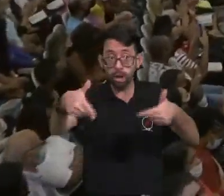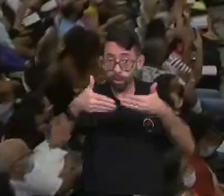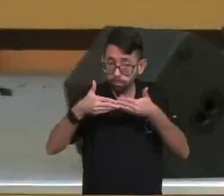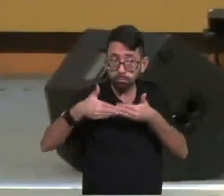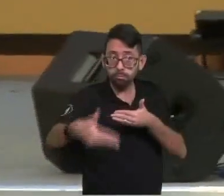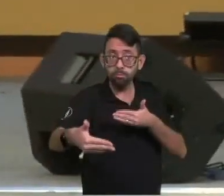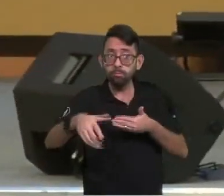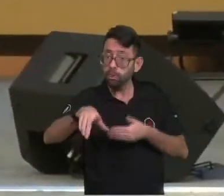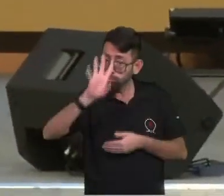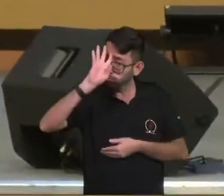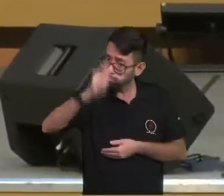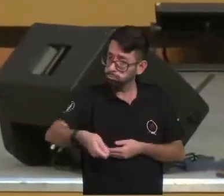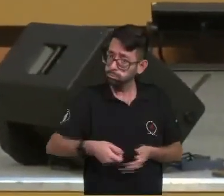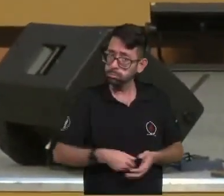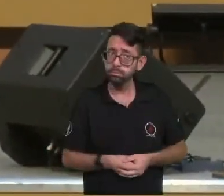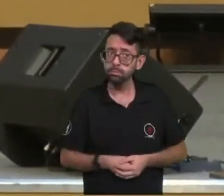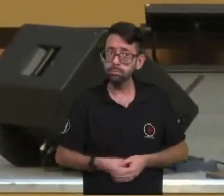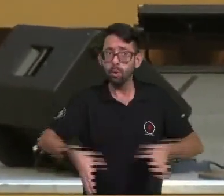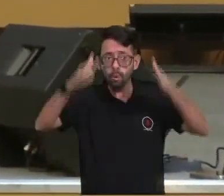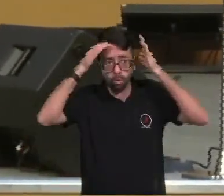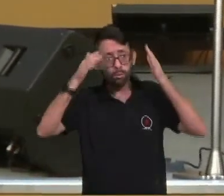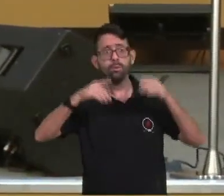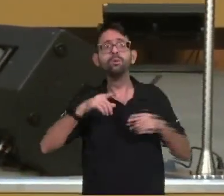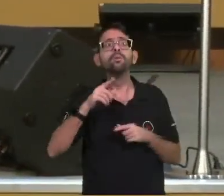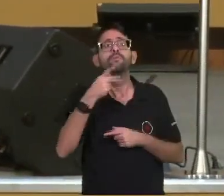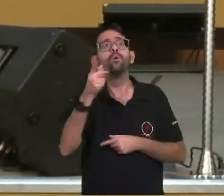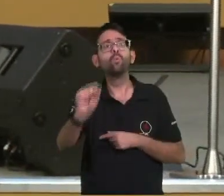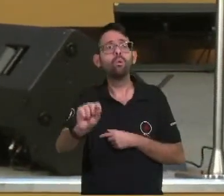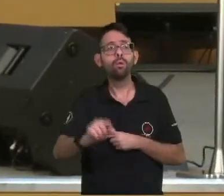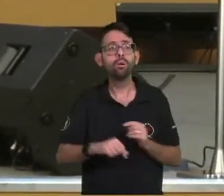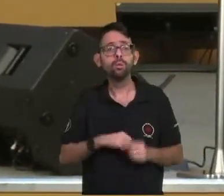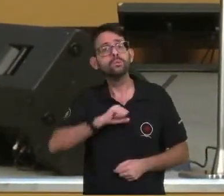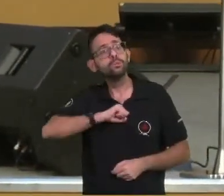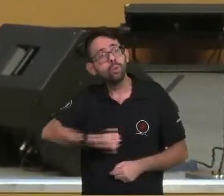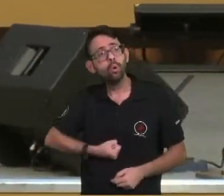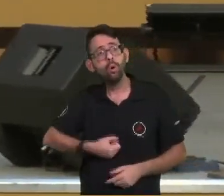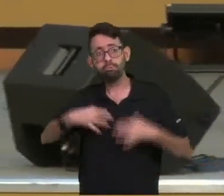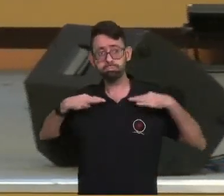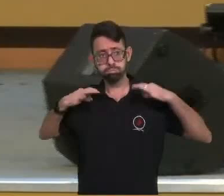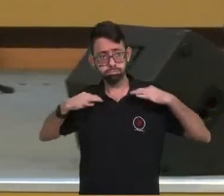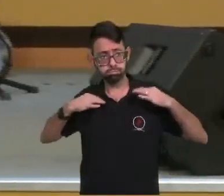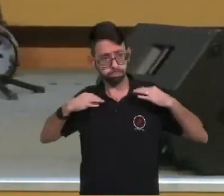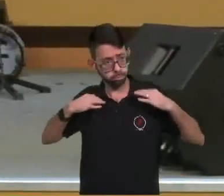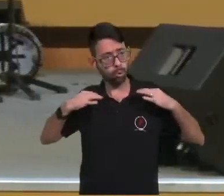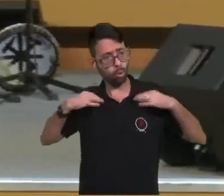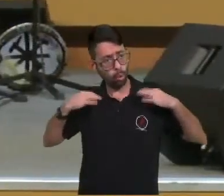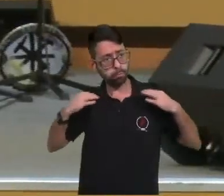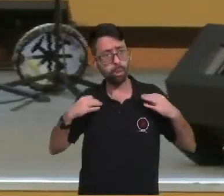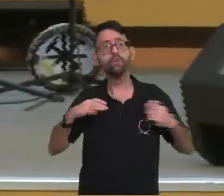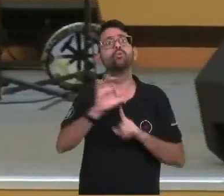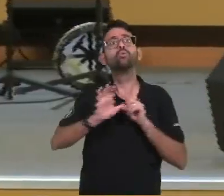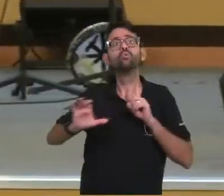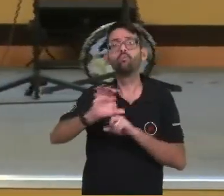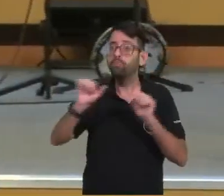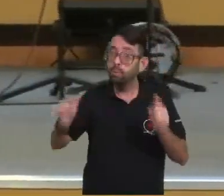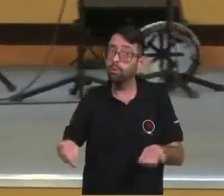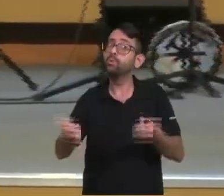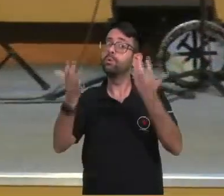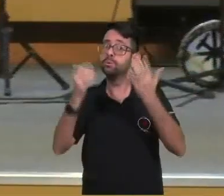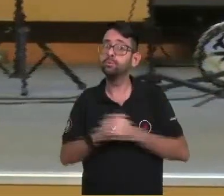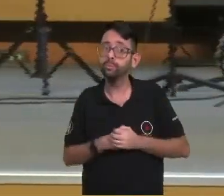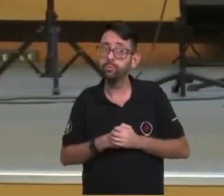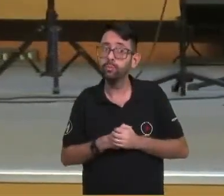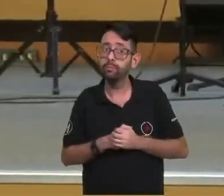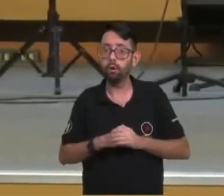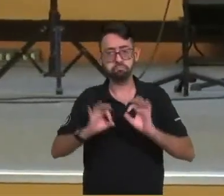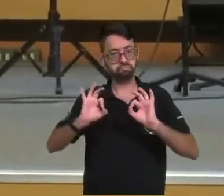faz? Acende as lâmpadas, bota os sacerdotes tudo uniformizadinho, celebra o culto, que beleza,